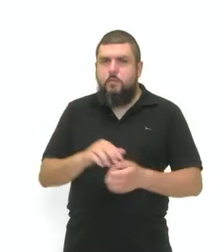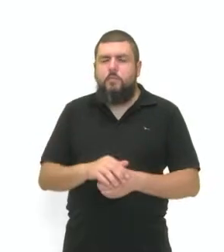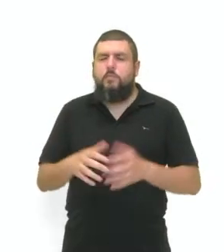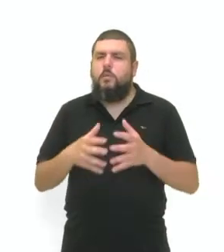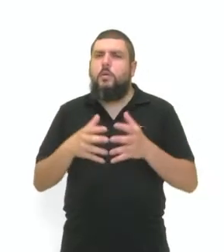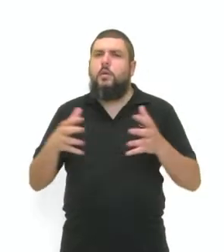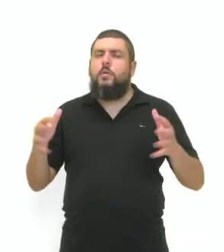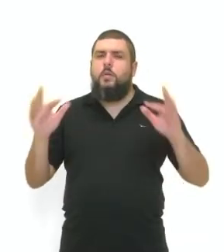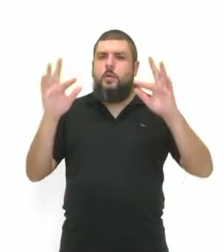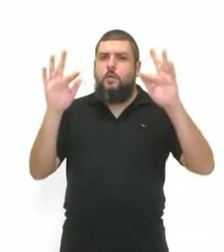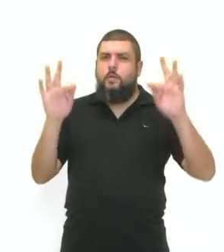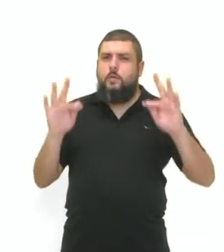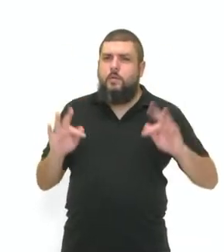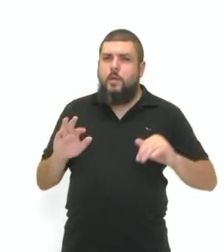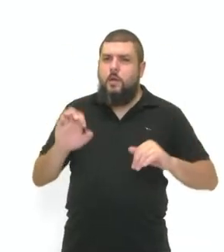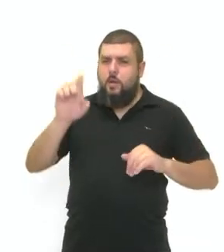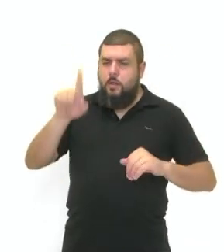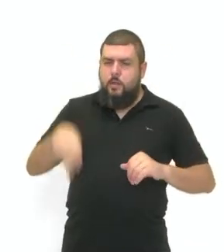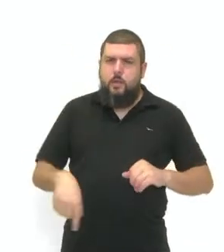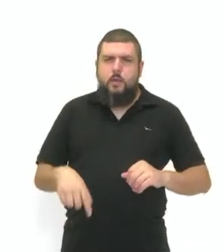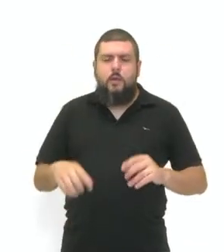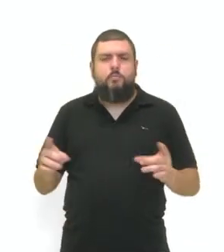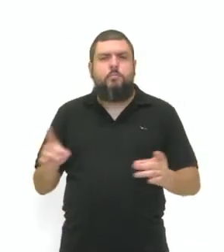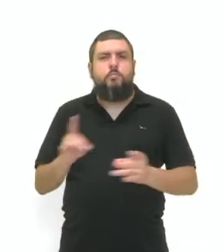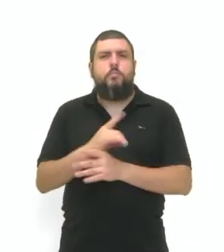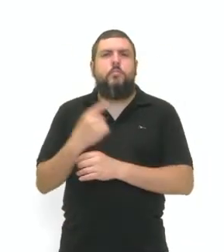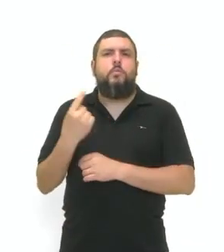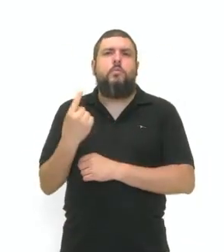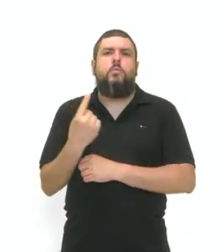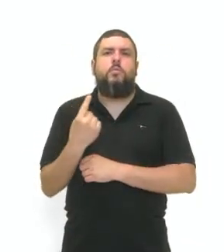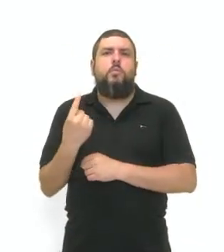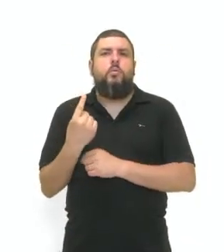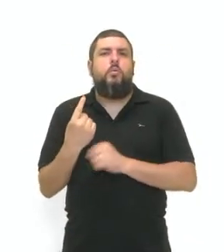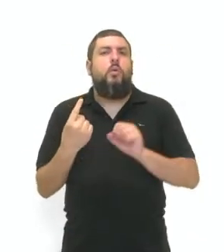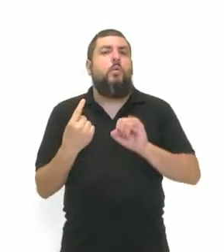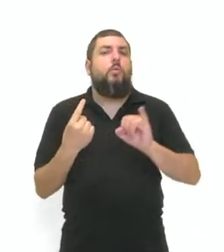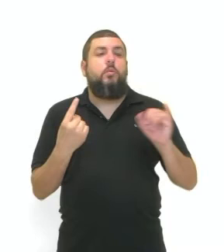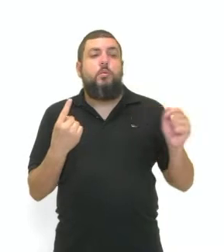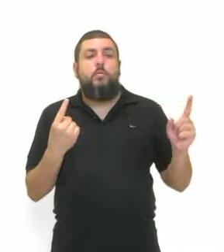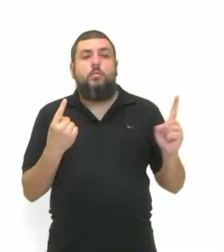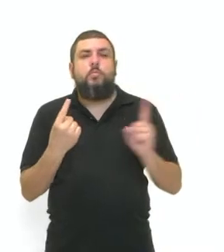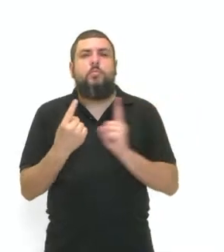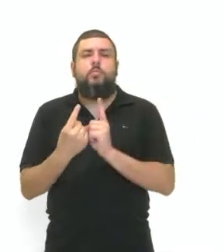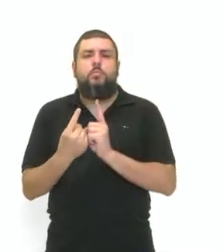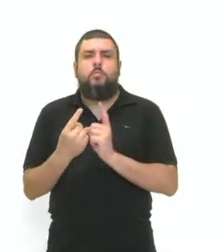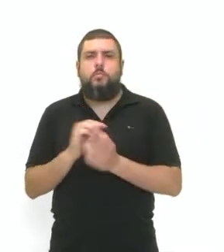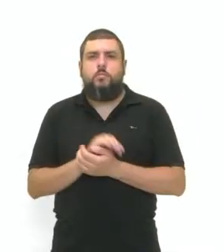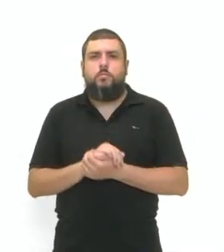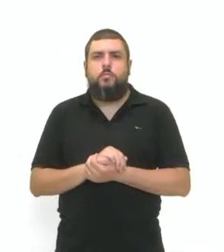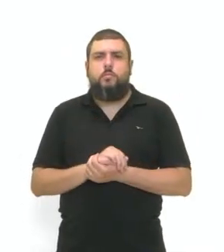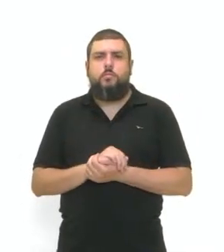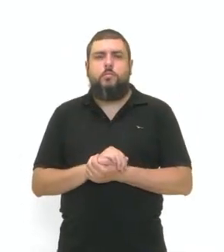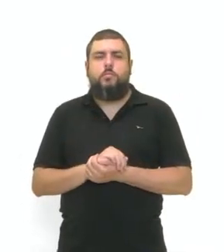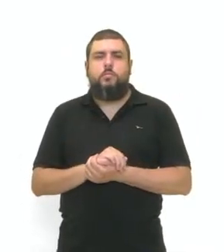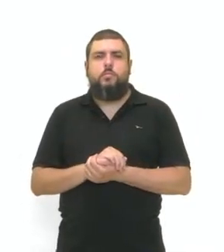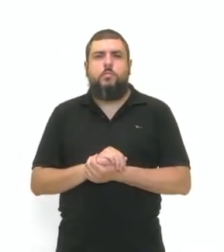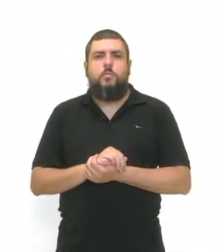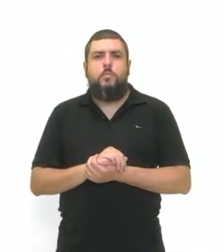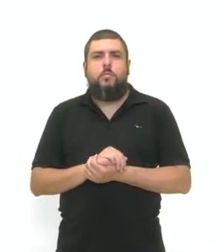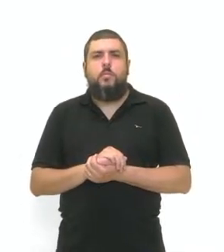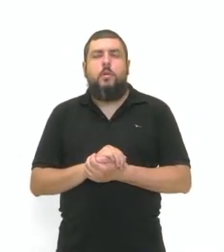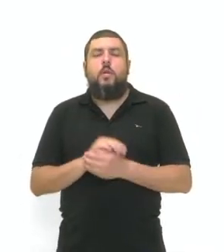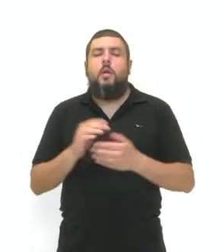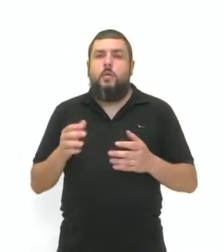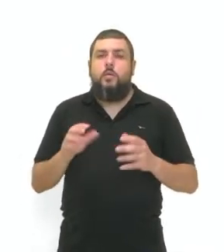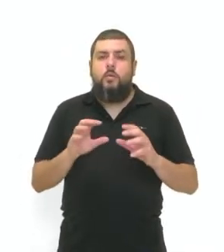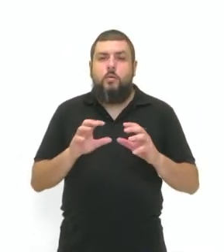estar inteiramente só, em companhia de alguém. De acordo com os argumentos apresentados pelos grupos, estar sozinho pode